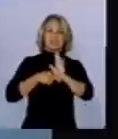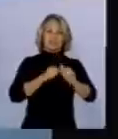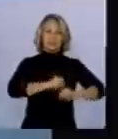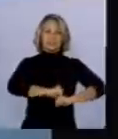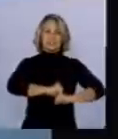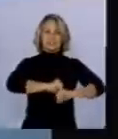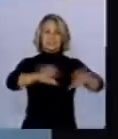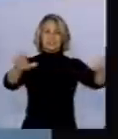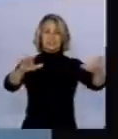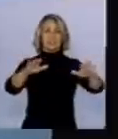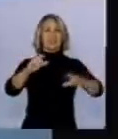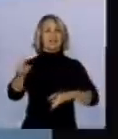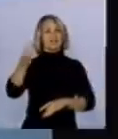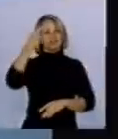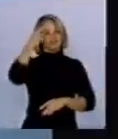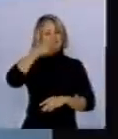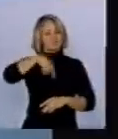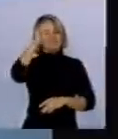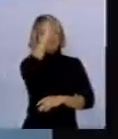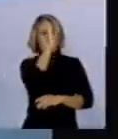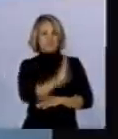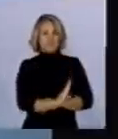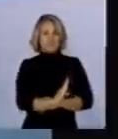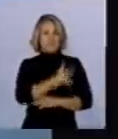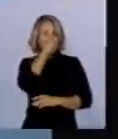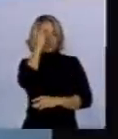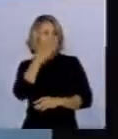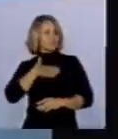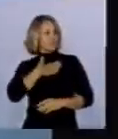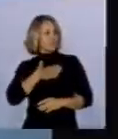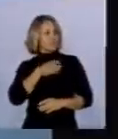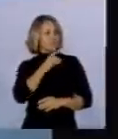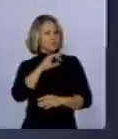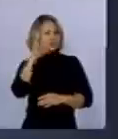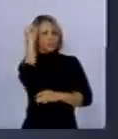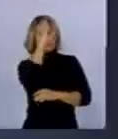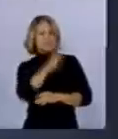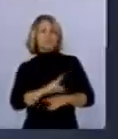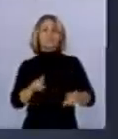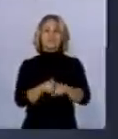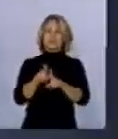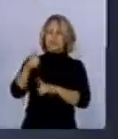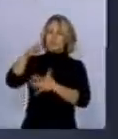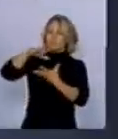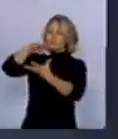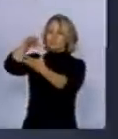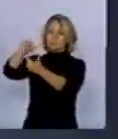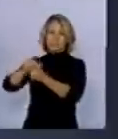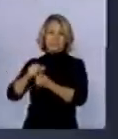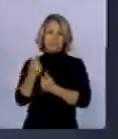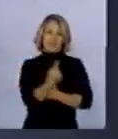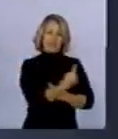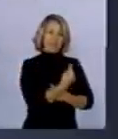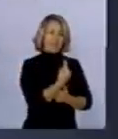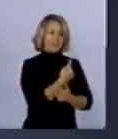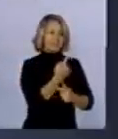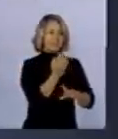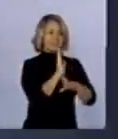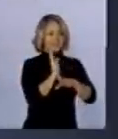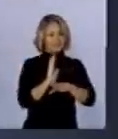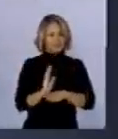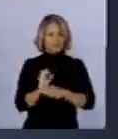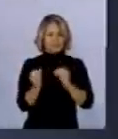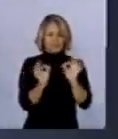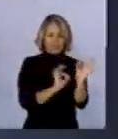brasileira seu conteúdo tem sido admirado não só por brasileiros mas pelo mundo todo cada um desses filmes foi elaborado